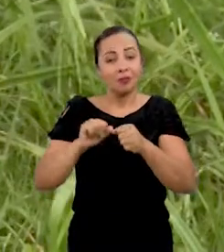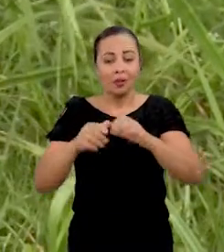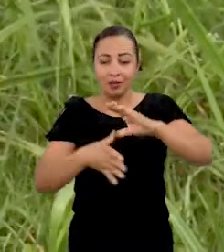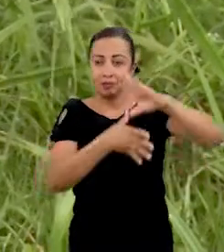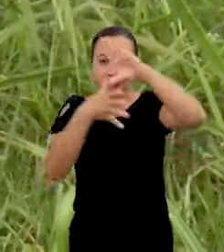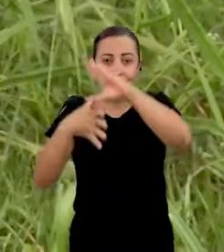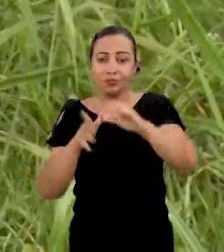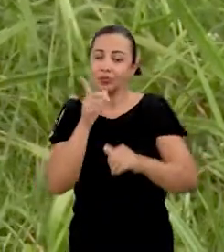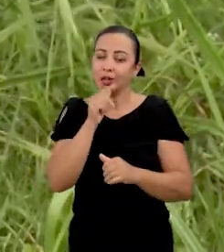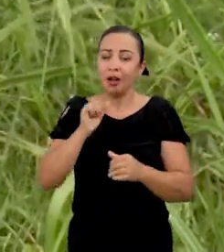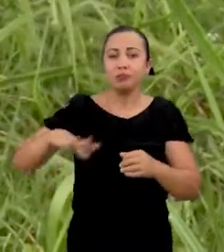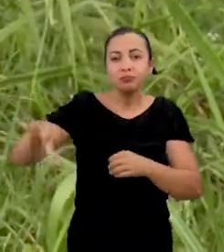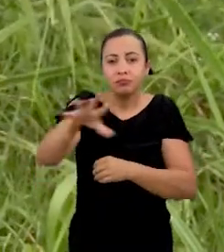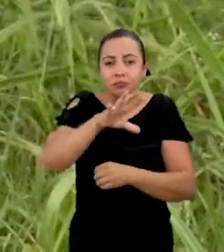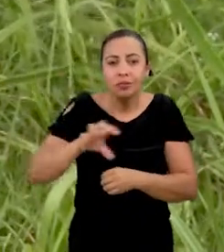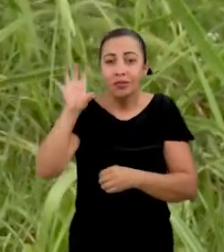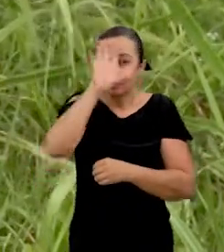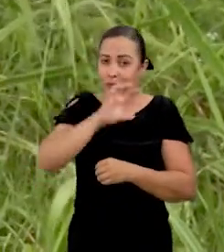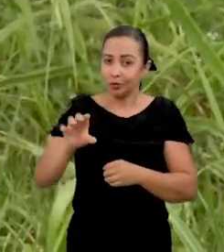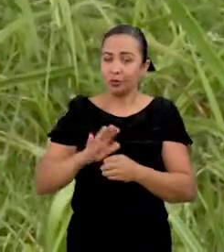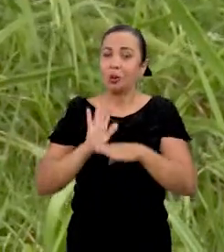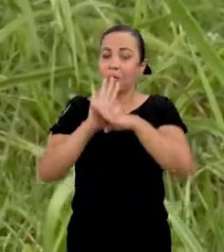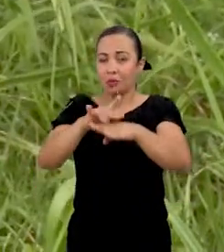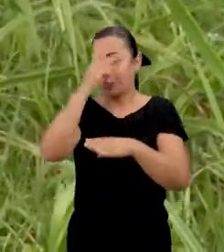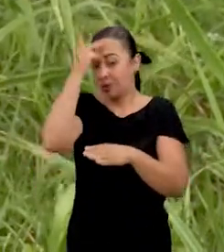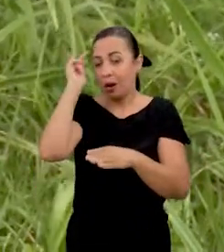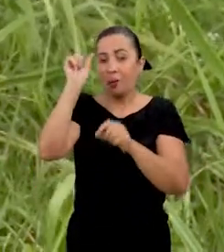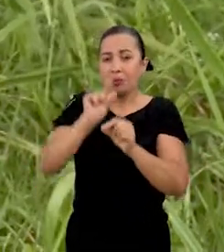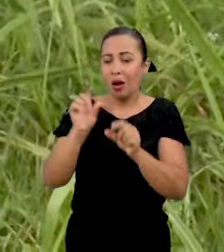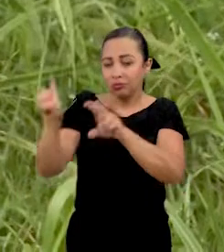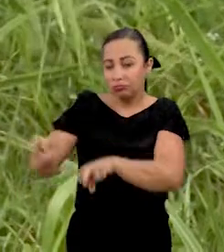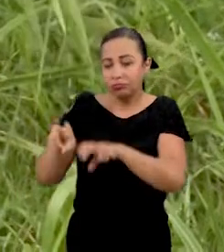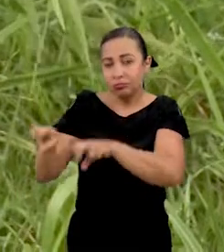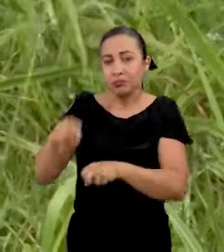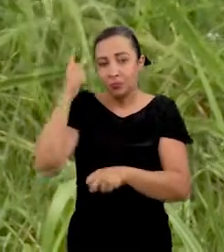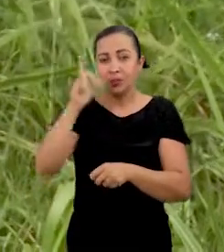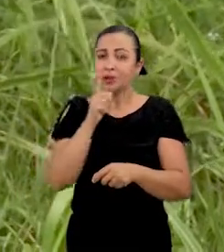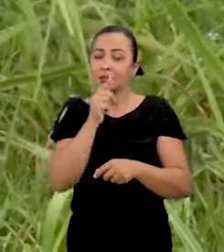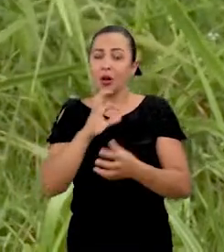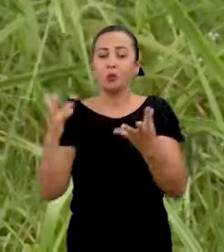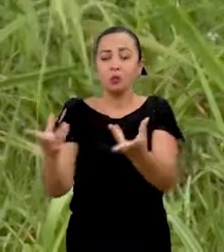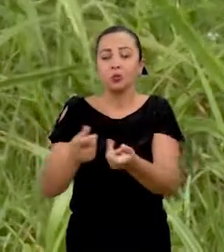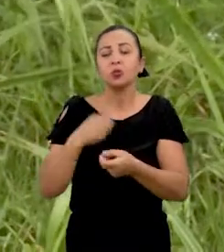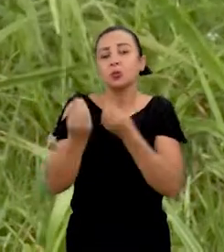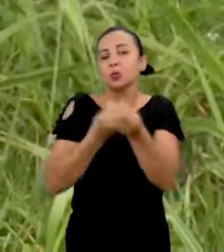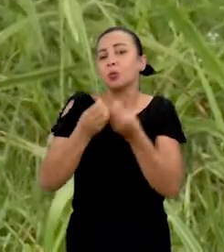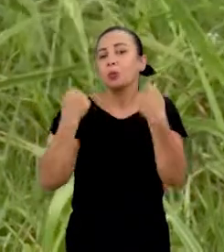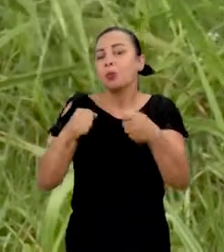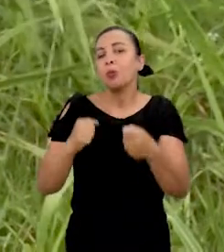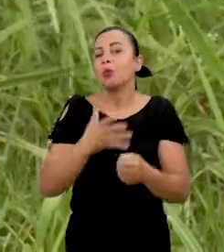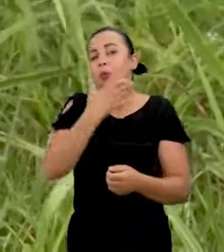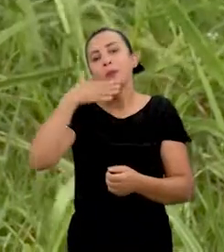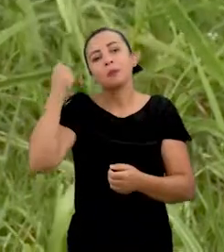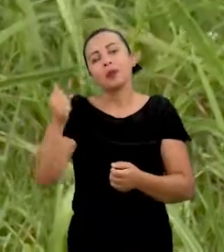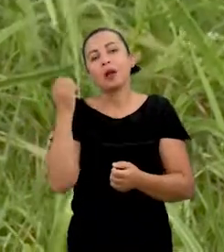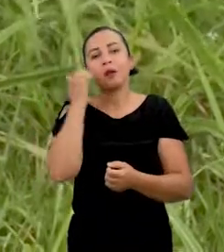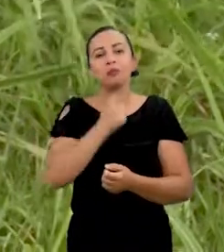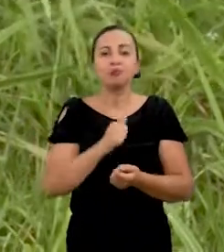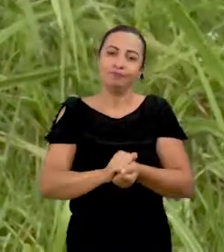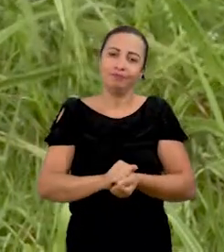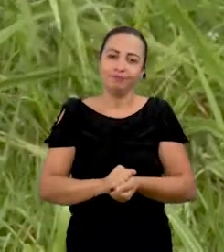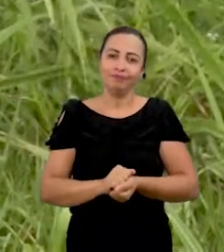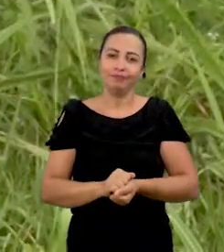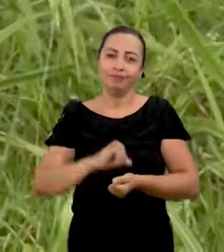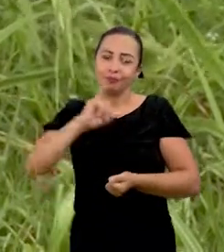um mapeamento da água da região, a fim de auxiliar os pequenos produtores sobre a qualidade do líquido e de que forma ela pode ser